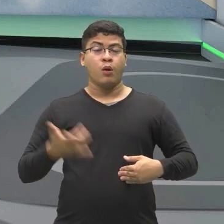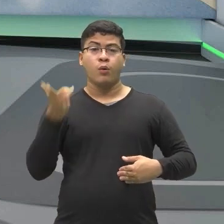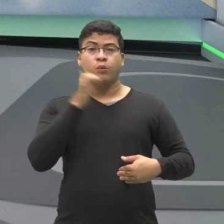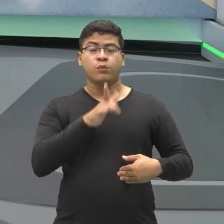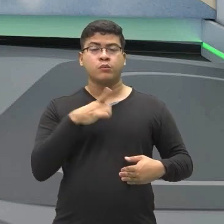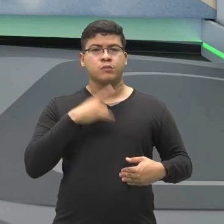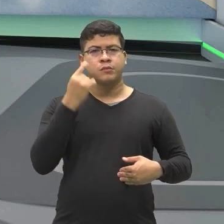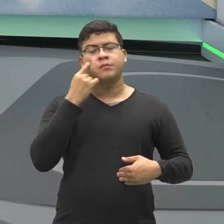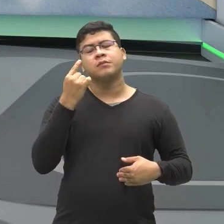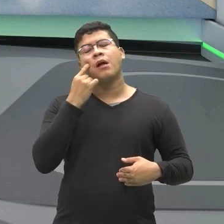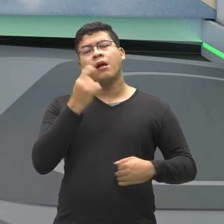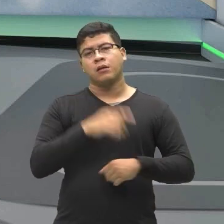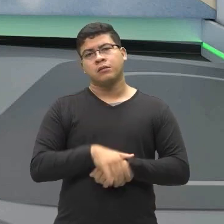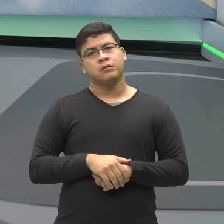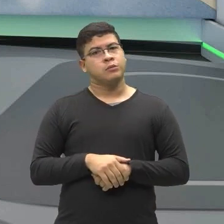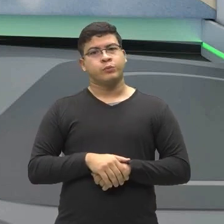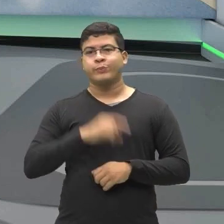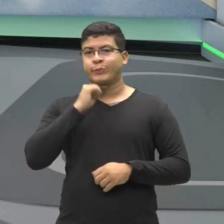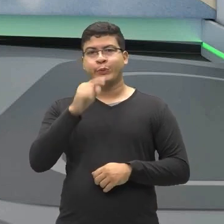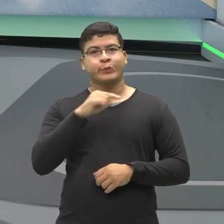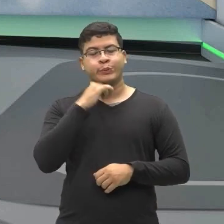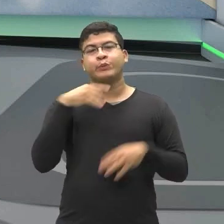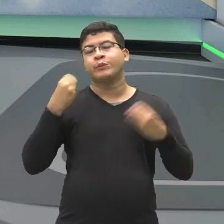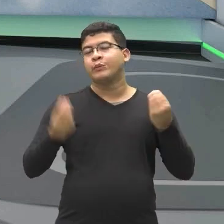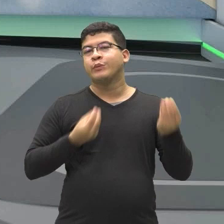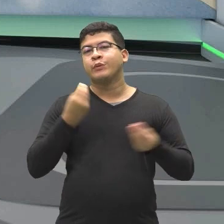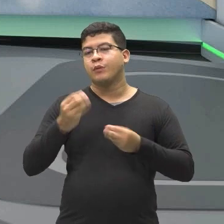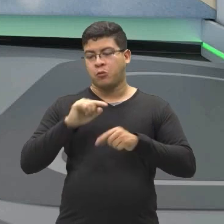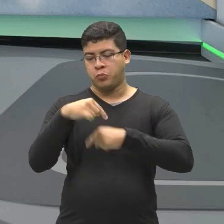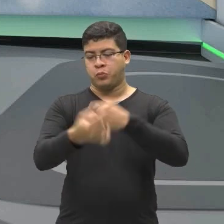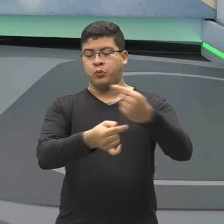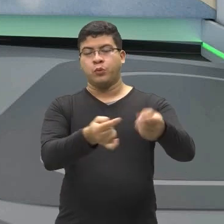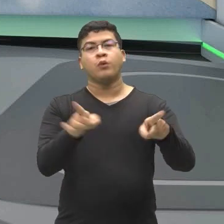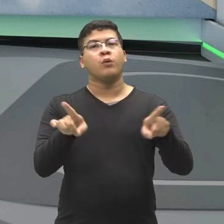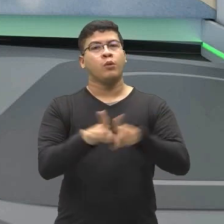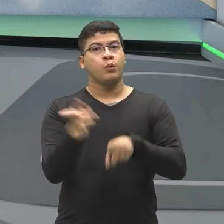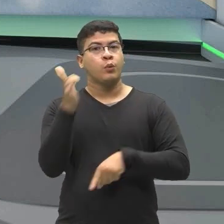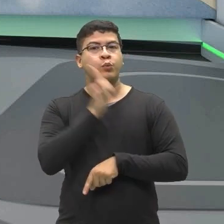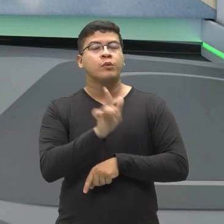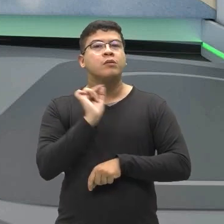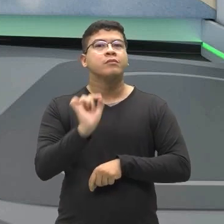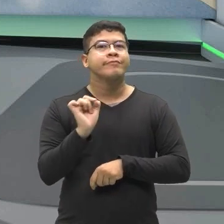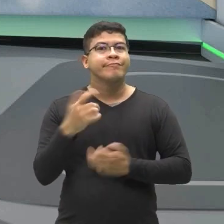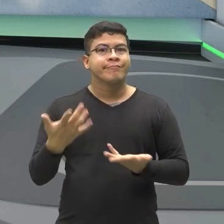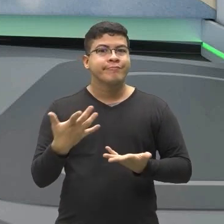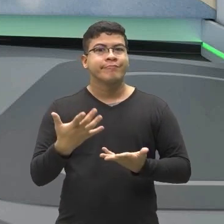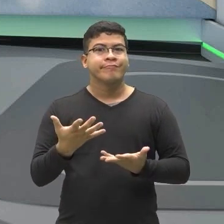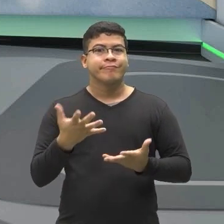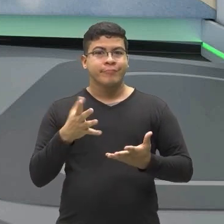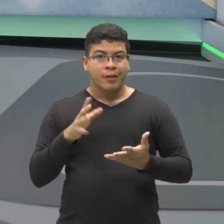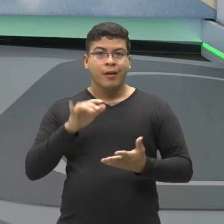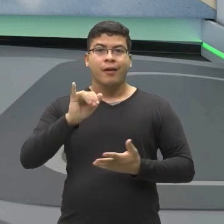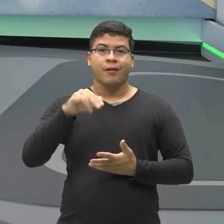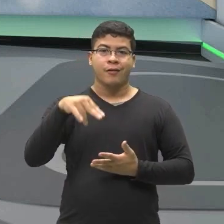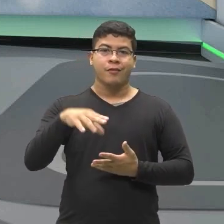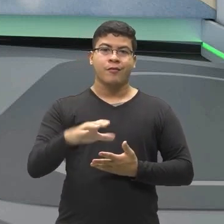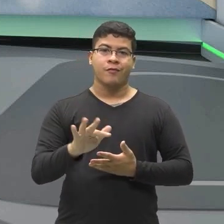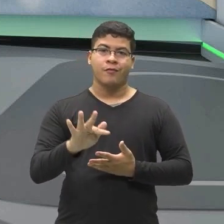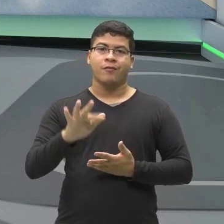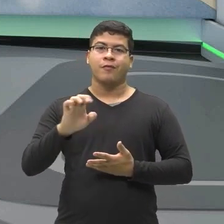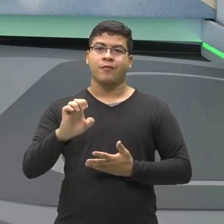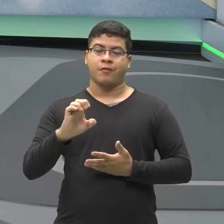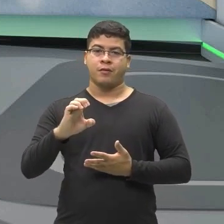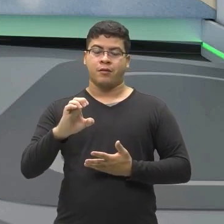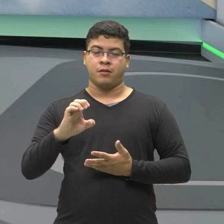barreira de proteção não funcionou, ele conseguiu ali se multiplicar e aí acontece o processo de infecção, né? Então, essa